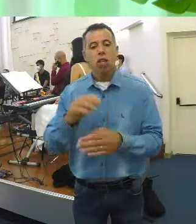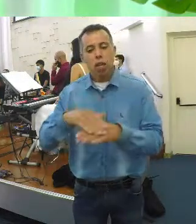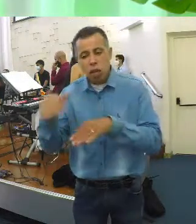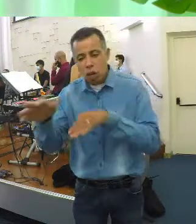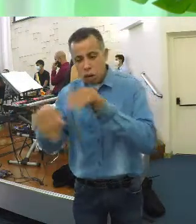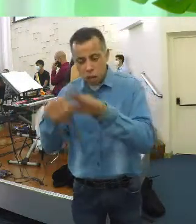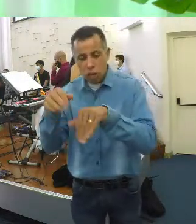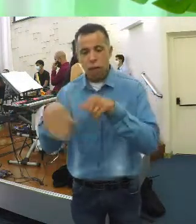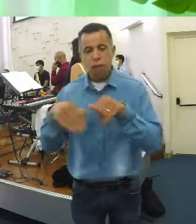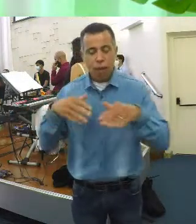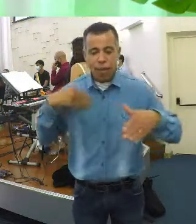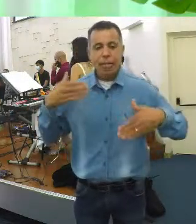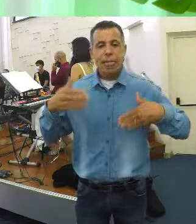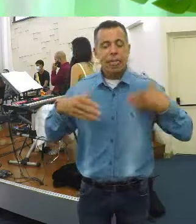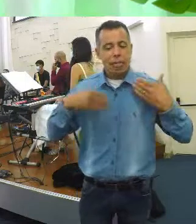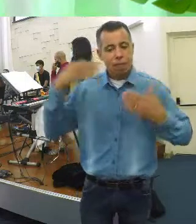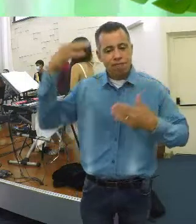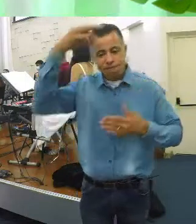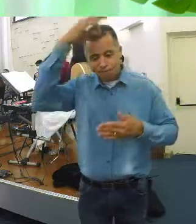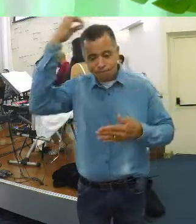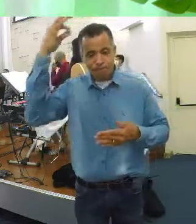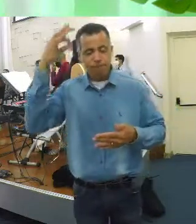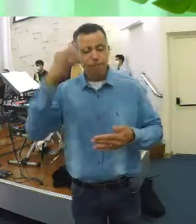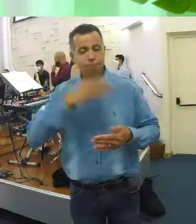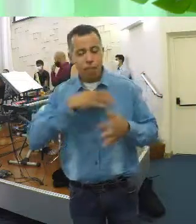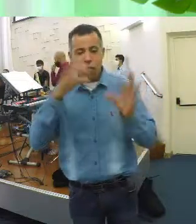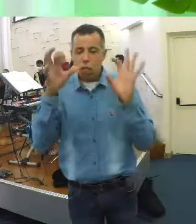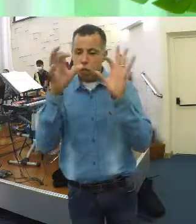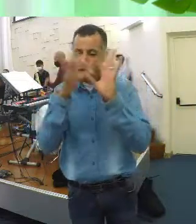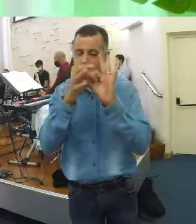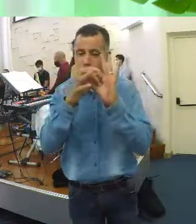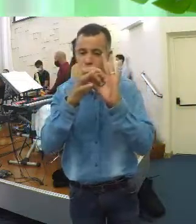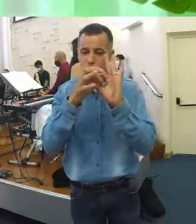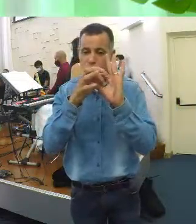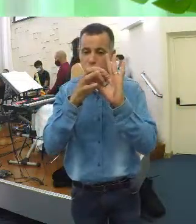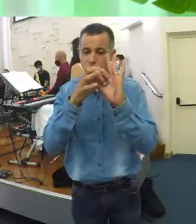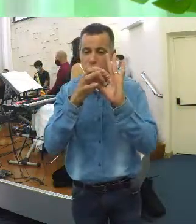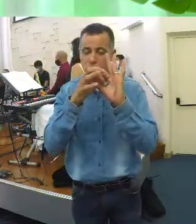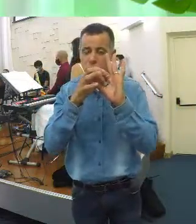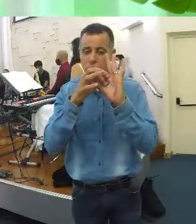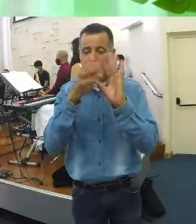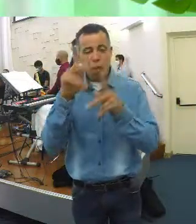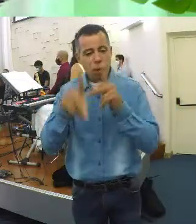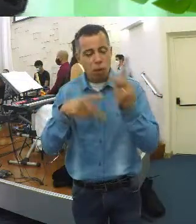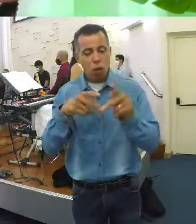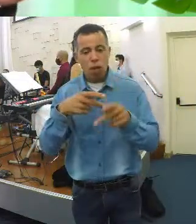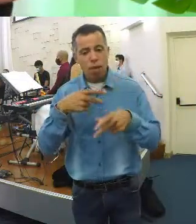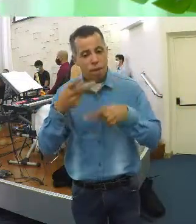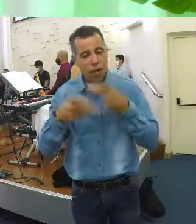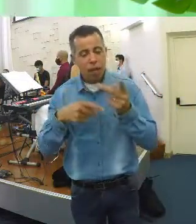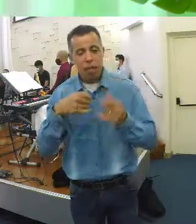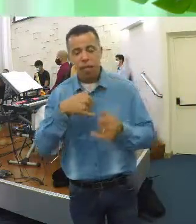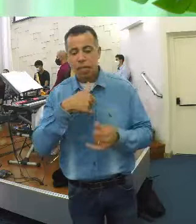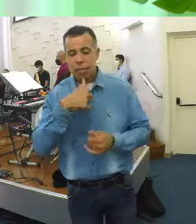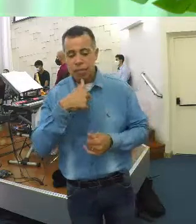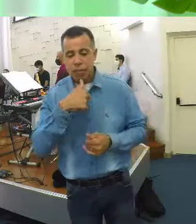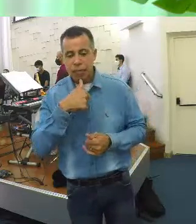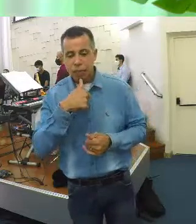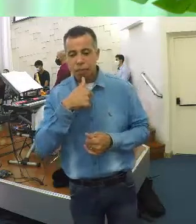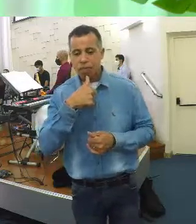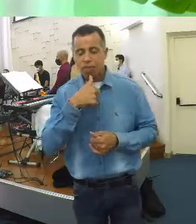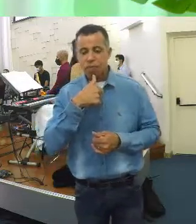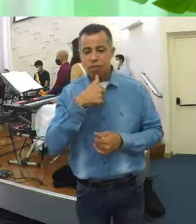Espírito de Deus, num contexto em que muito se fala de tristeza. Meus irmãos, nesse momento há